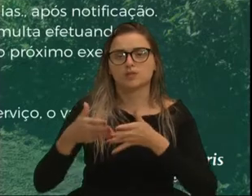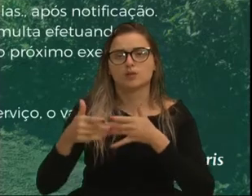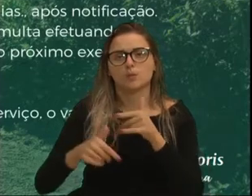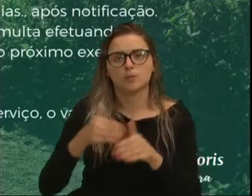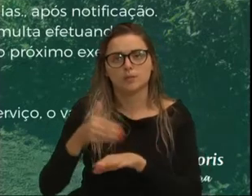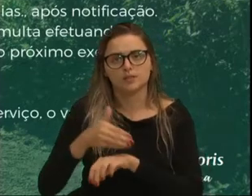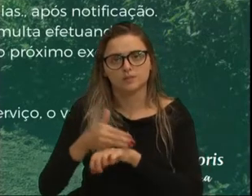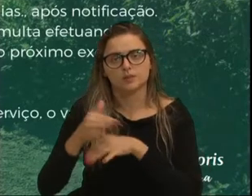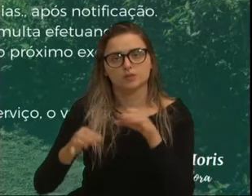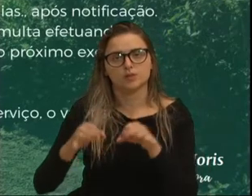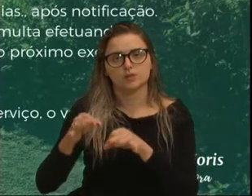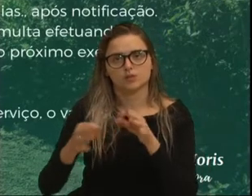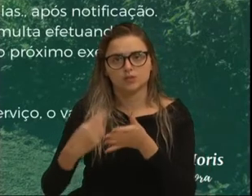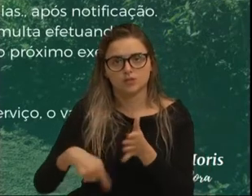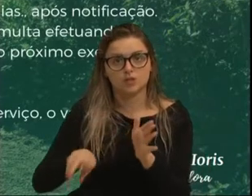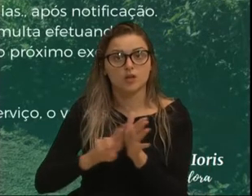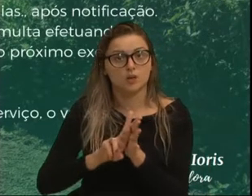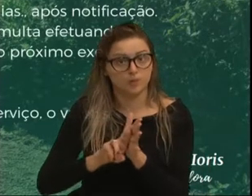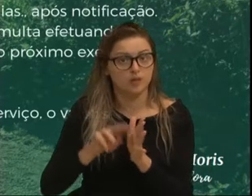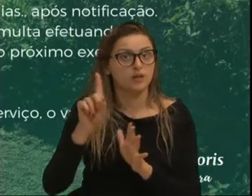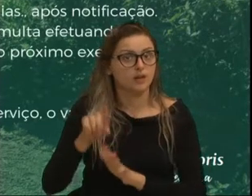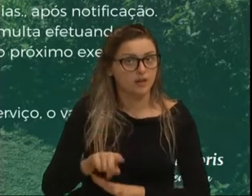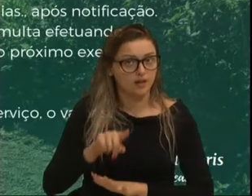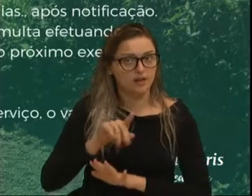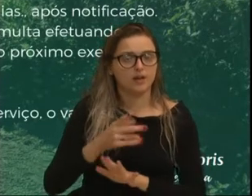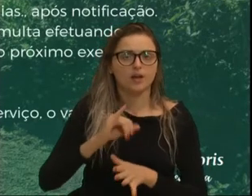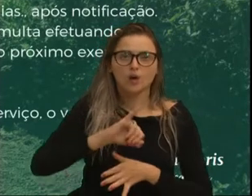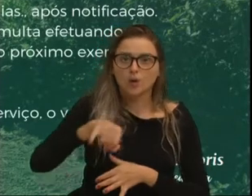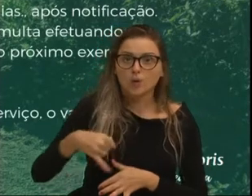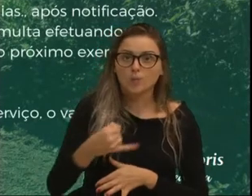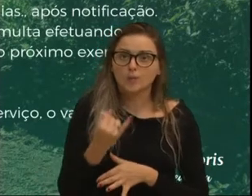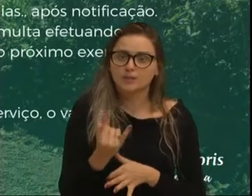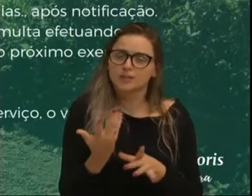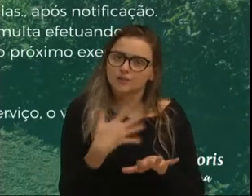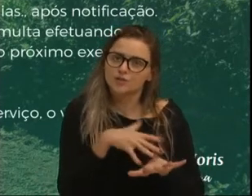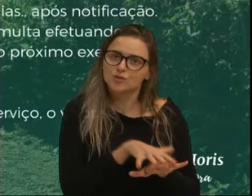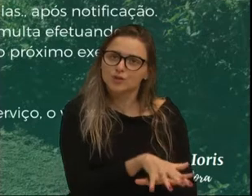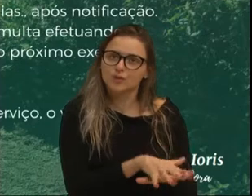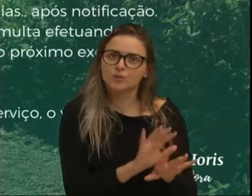restaurativa. Além de nós estar dando uma oportunidade de